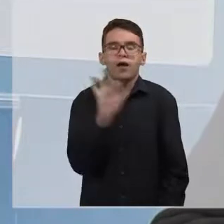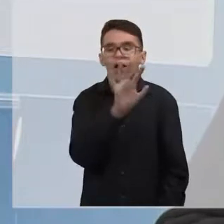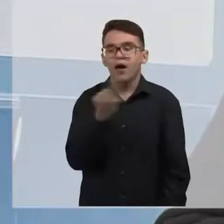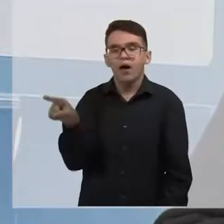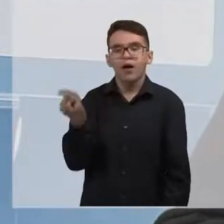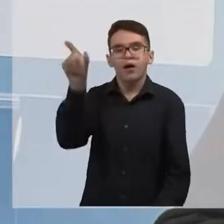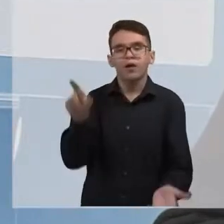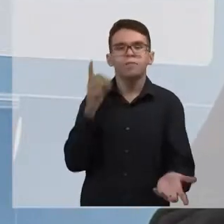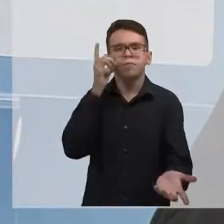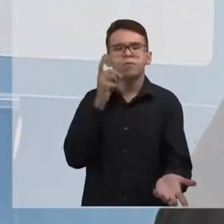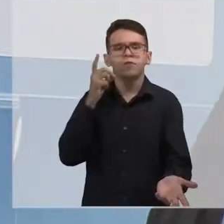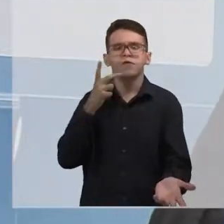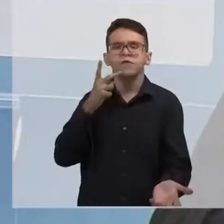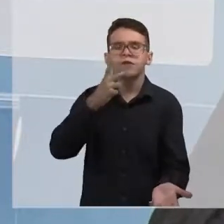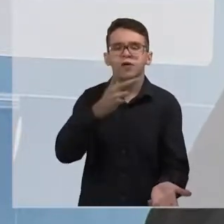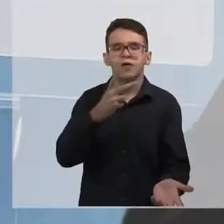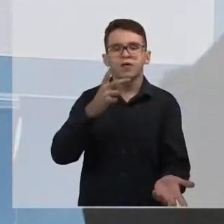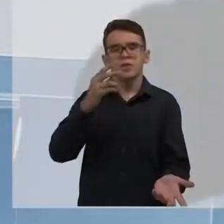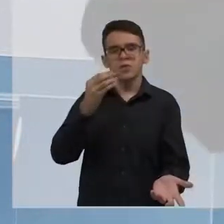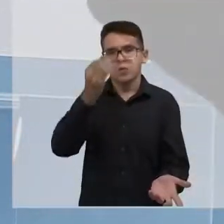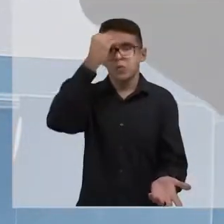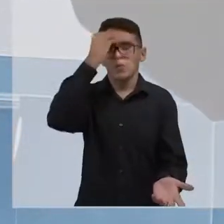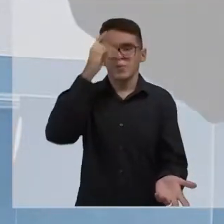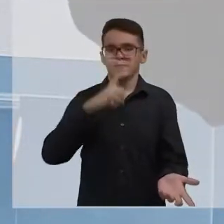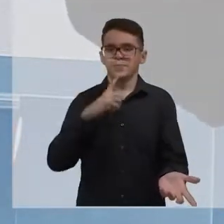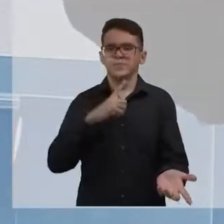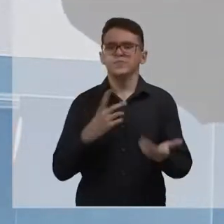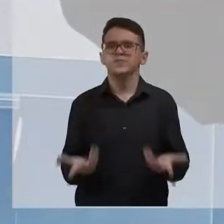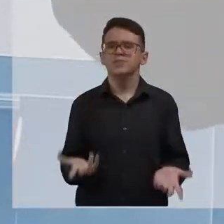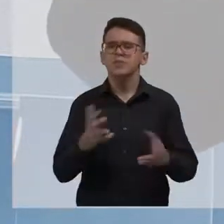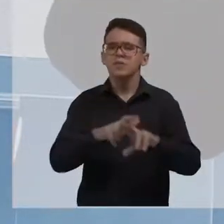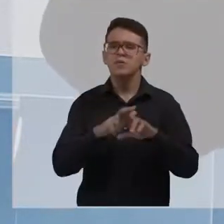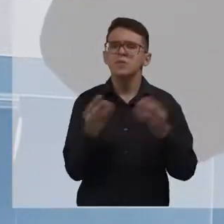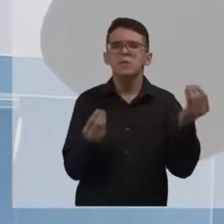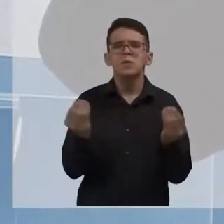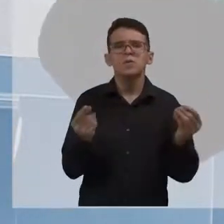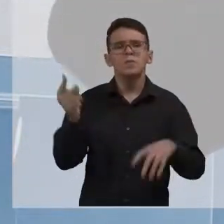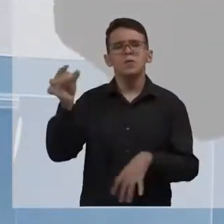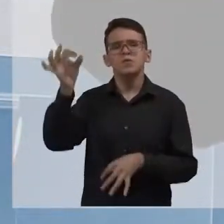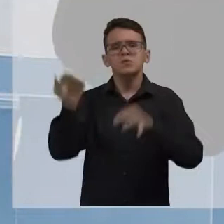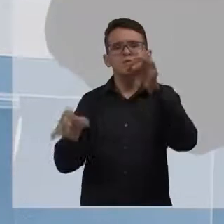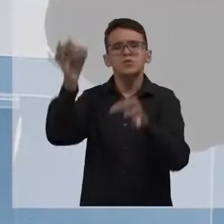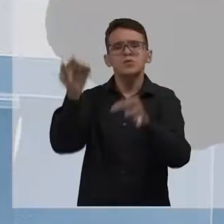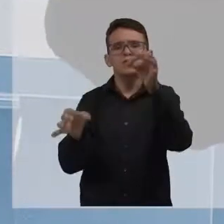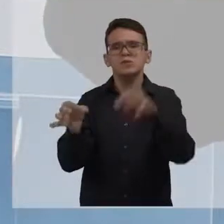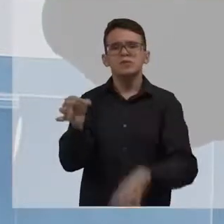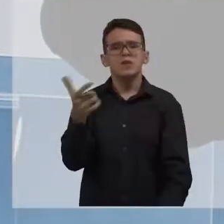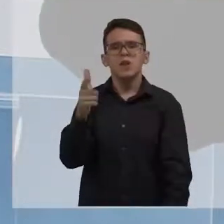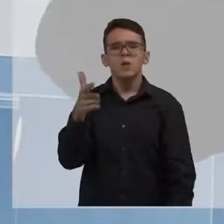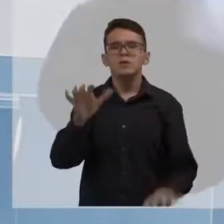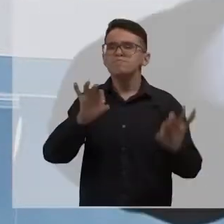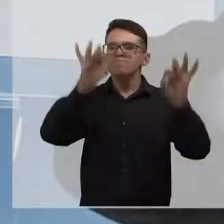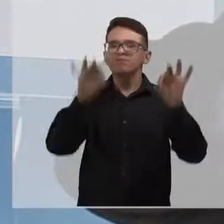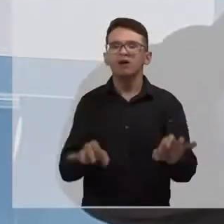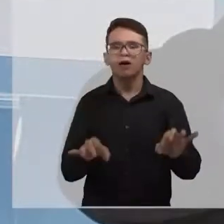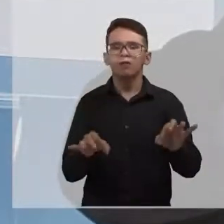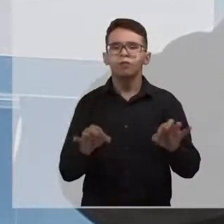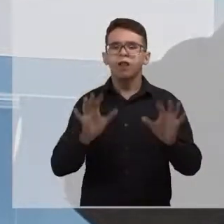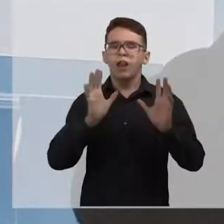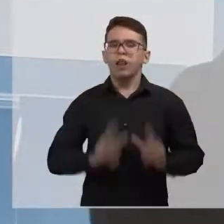Como a justiça brasileira consegue dar esse grau de liberdade a um juiz de inocentar ou